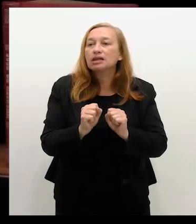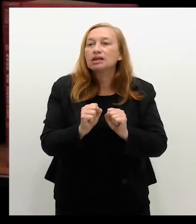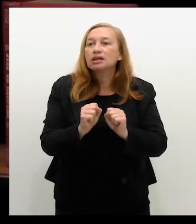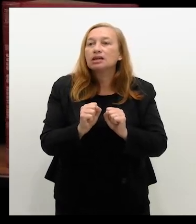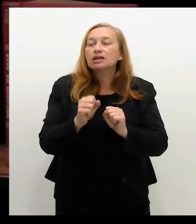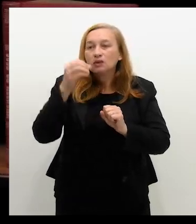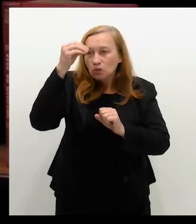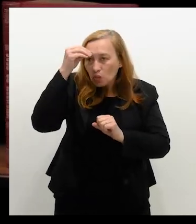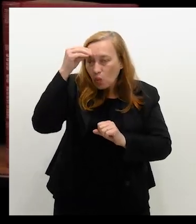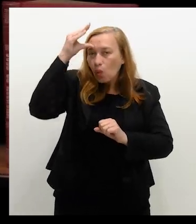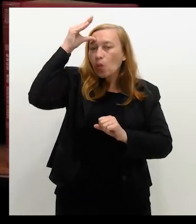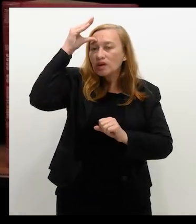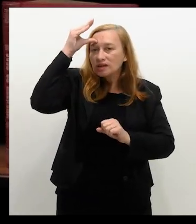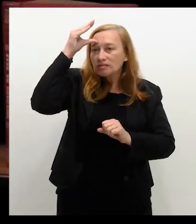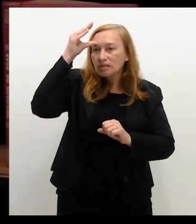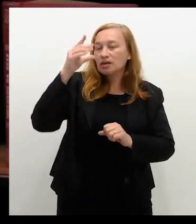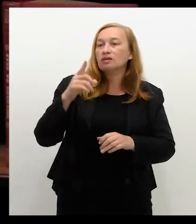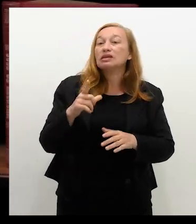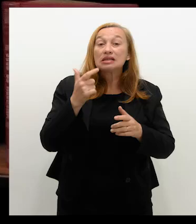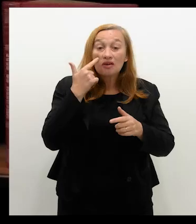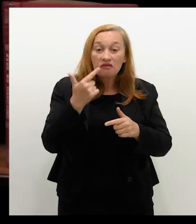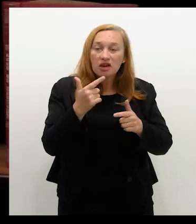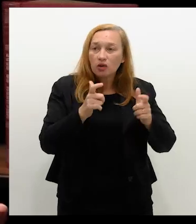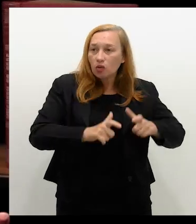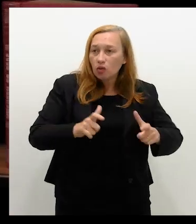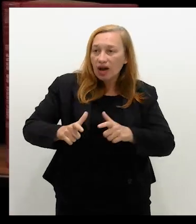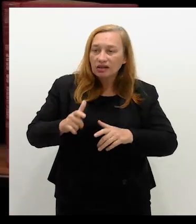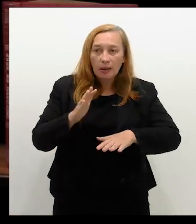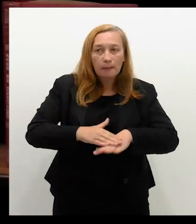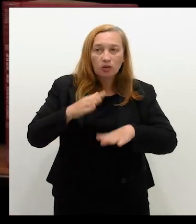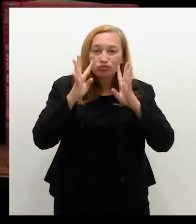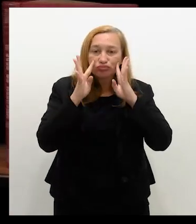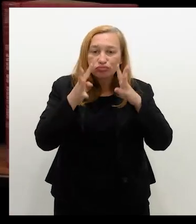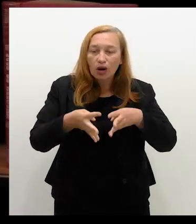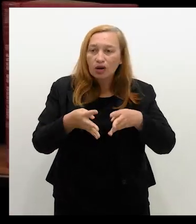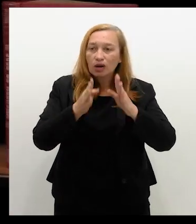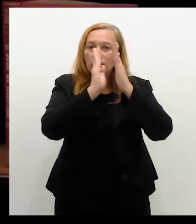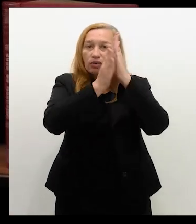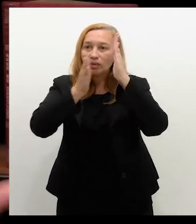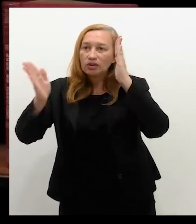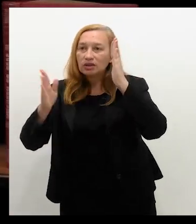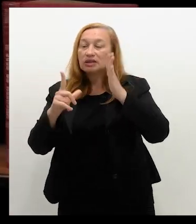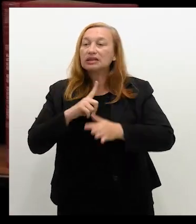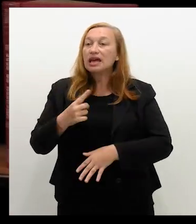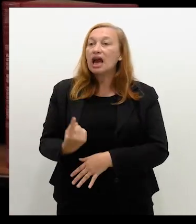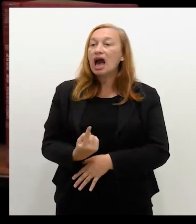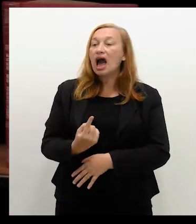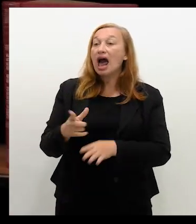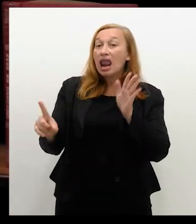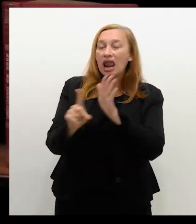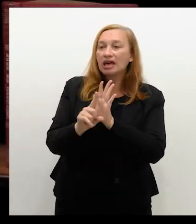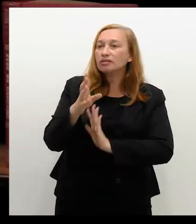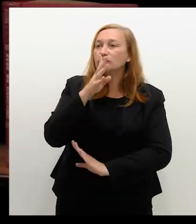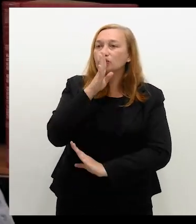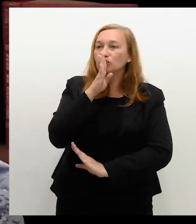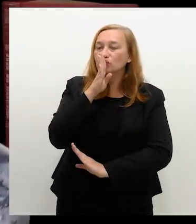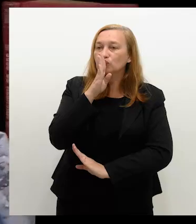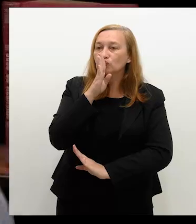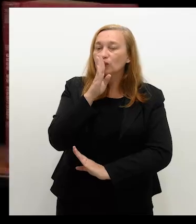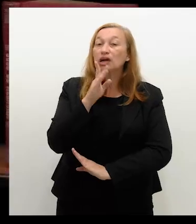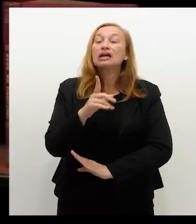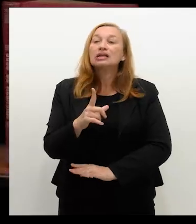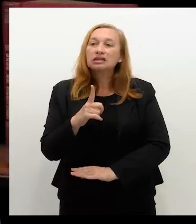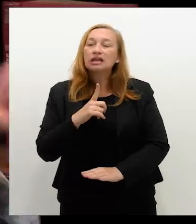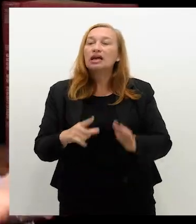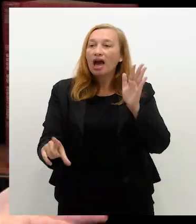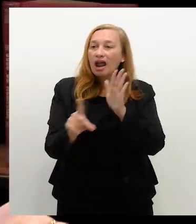sedimentar o conhecimento adquirido, tanto que você vê que em locais que precisam de grande concentração, bibliotecas, por exemplo, existe a lei do silêncio, né? E a gente tem a lei do silêncio na